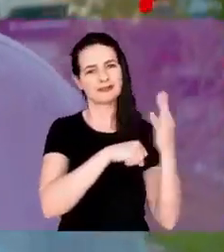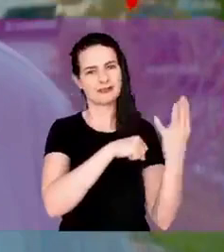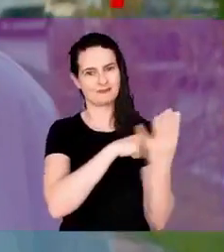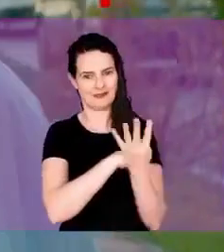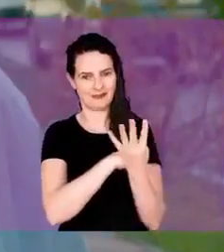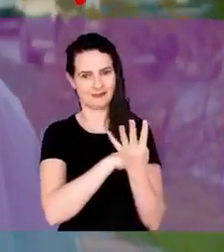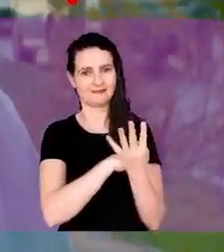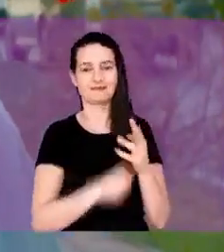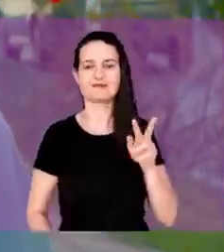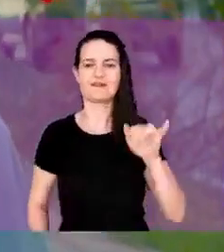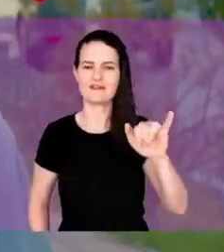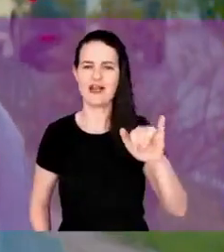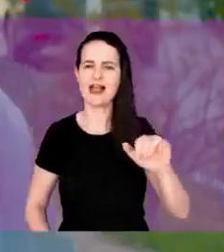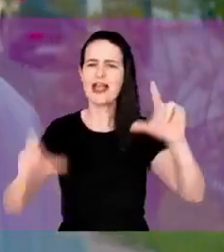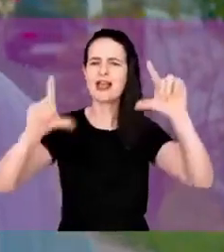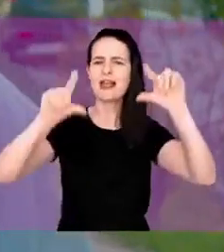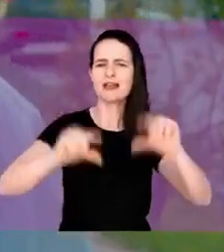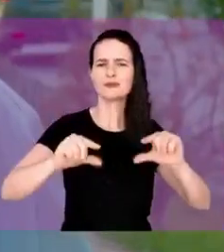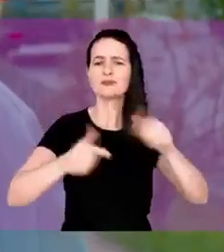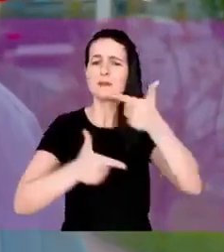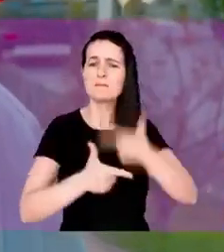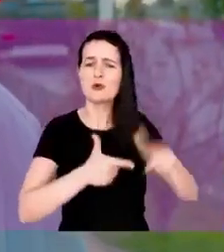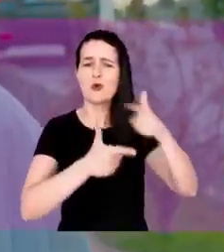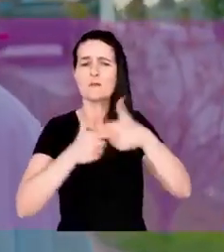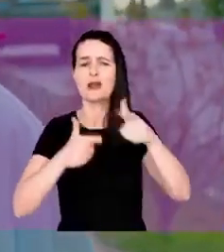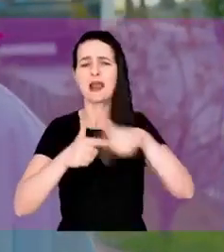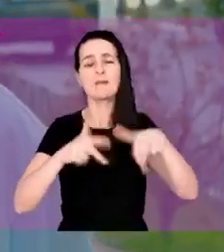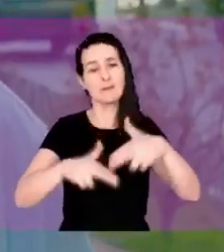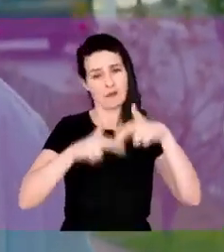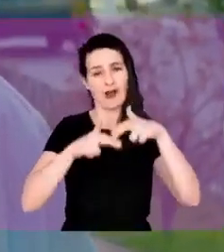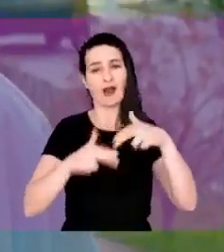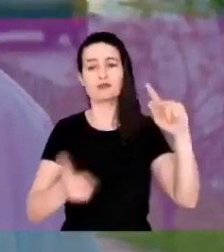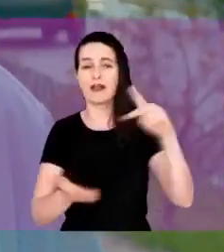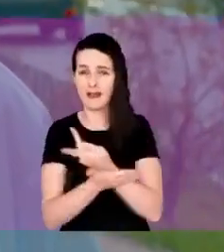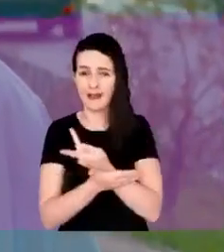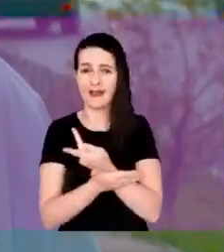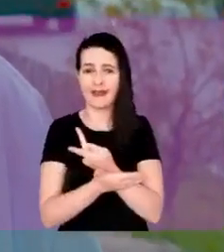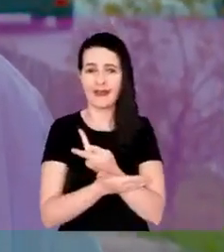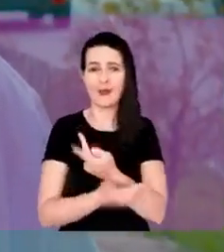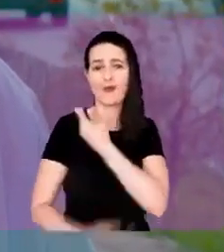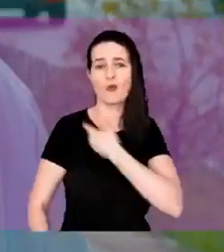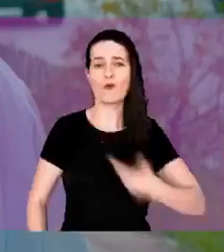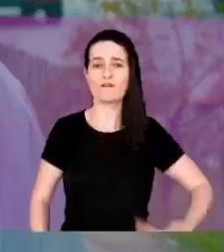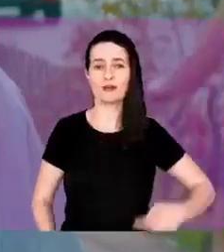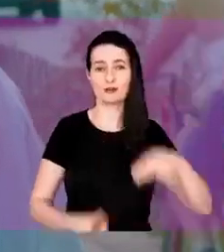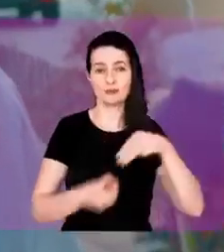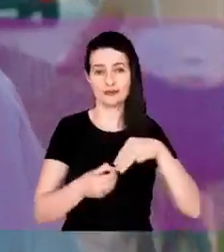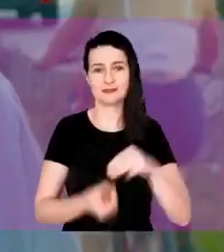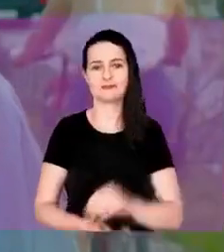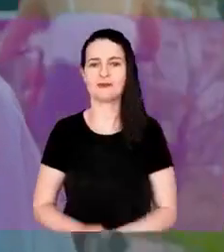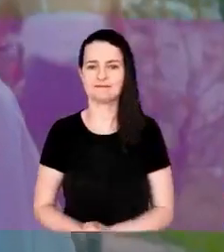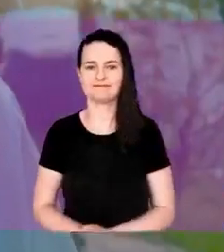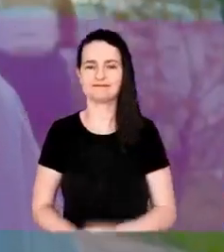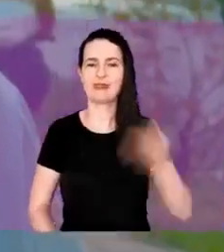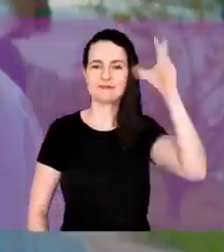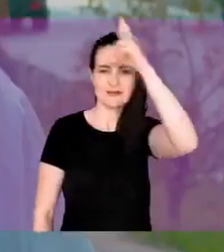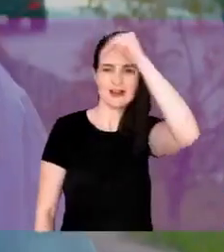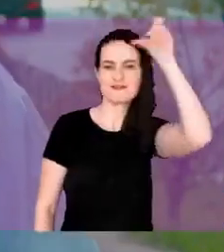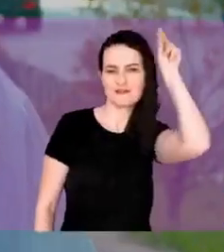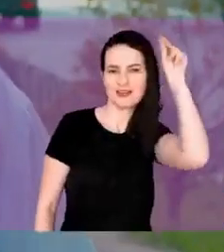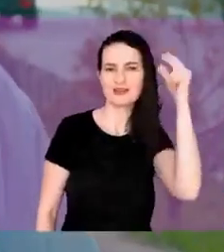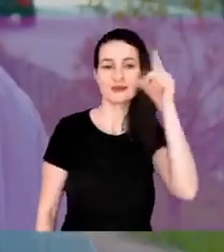Essas são as bases do nosso programa de recuperação pós-pandemia, medidas que vão reduzir os impactos